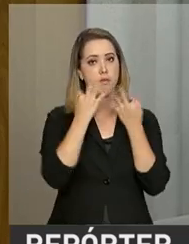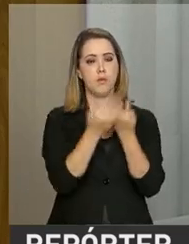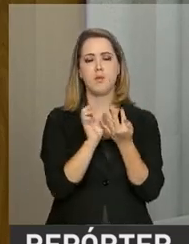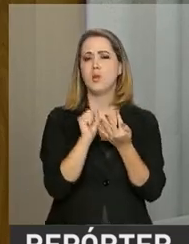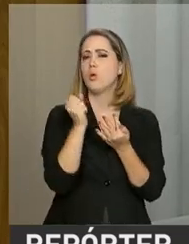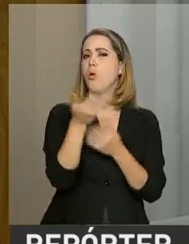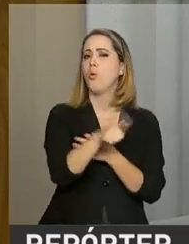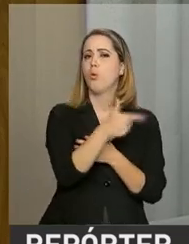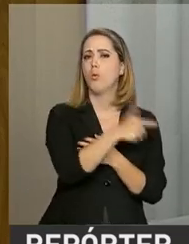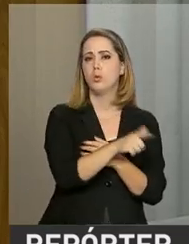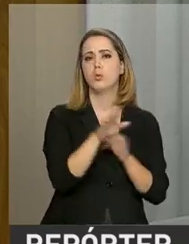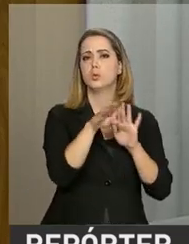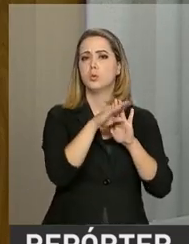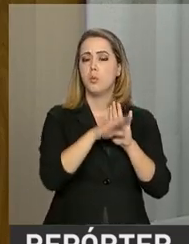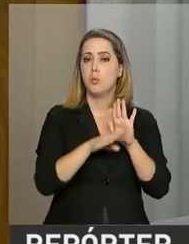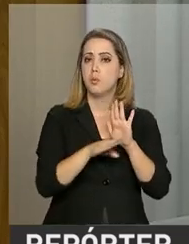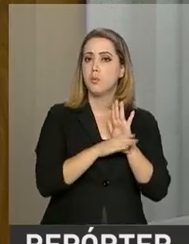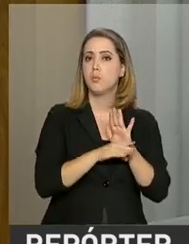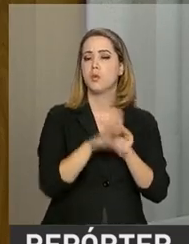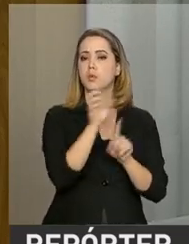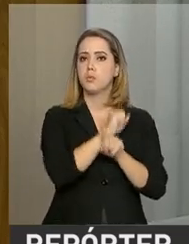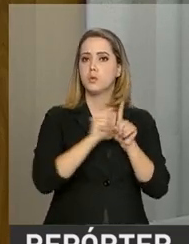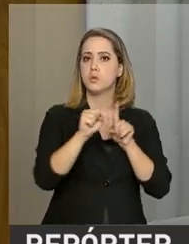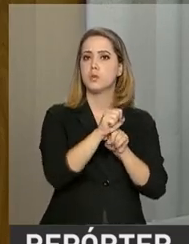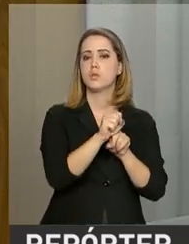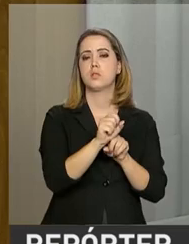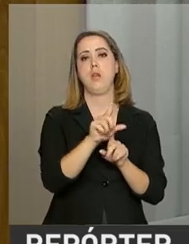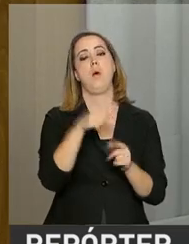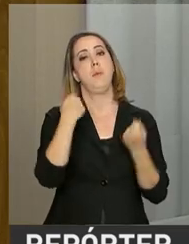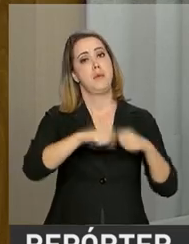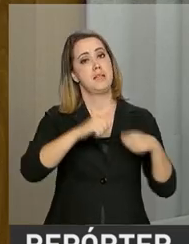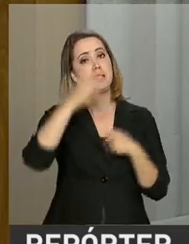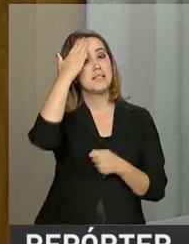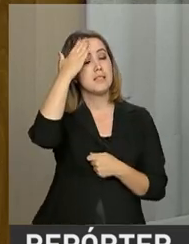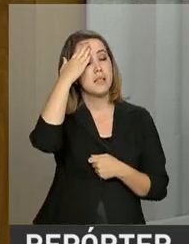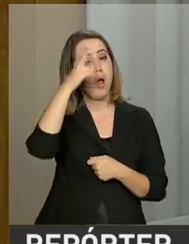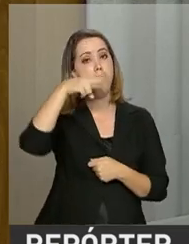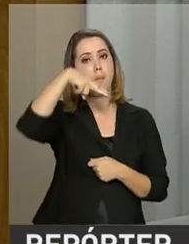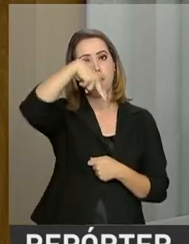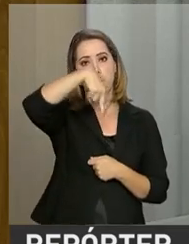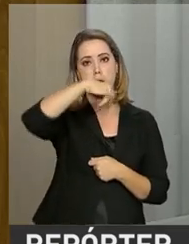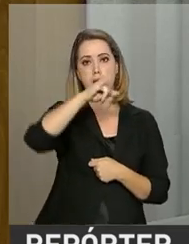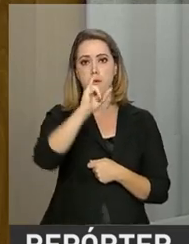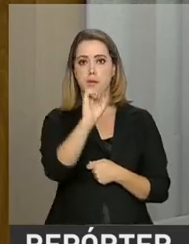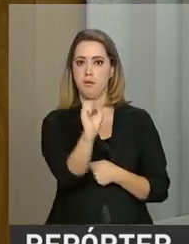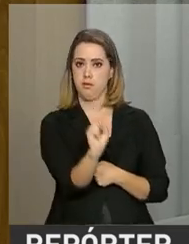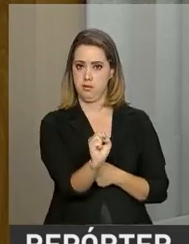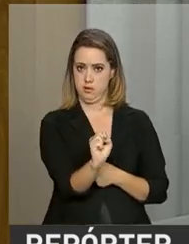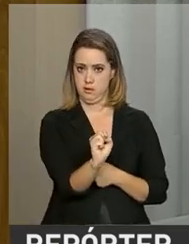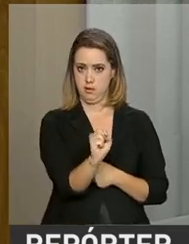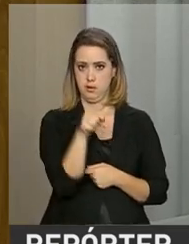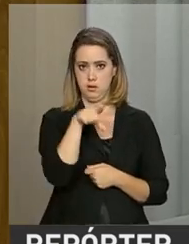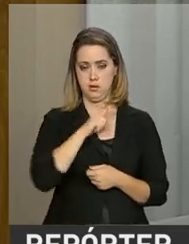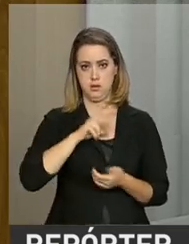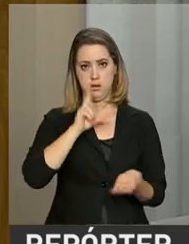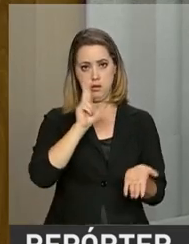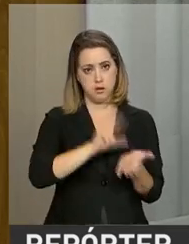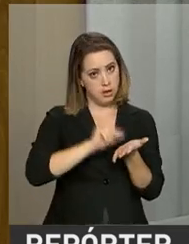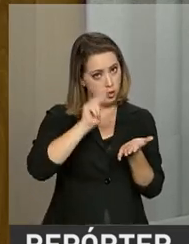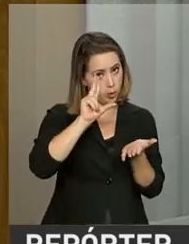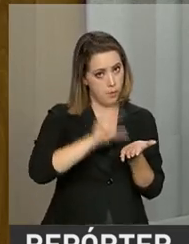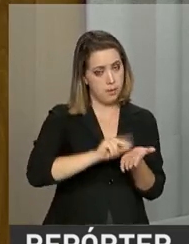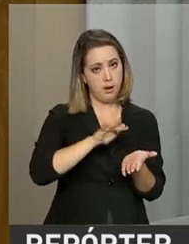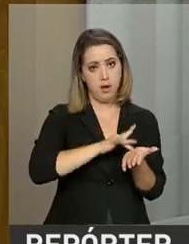governo você terá o número do seu niis ah mas eu não sei o número do meu niis você vai ter lá um link nesse aplicativo que você vai